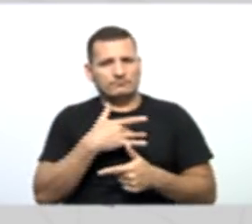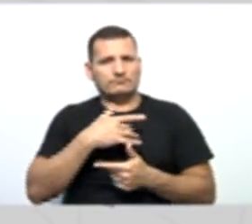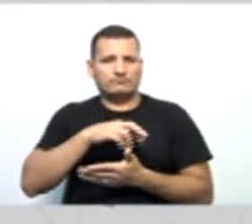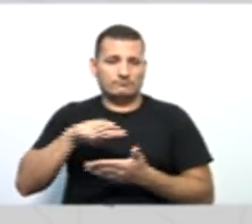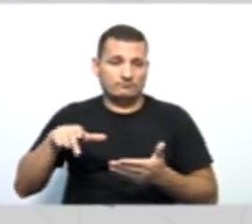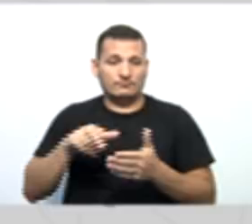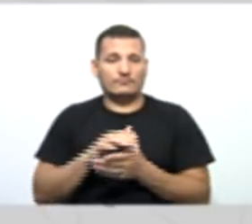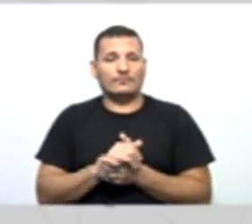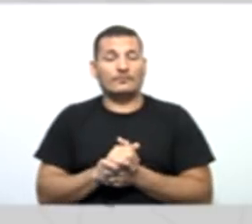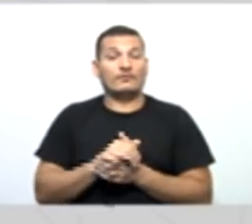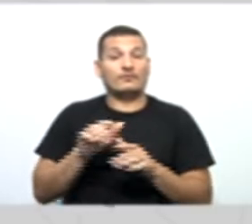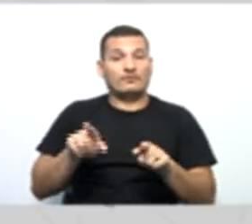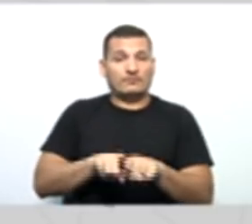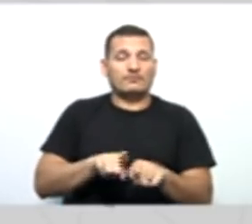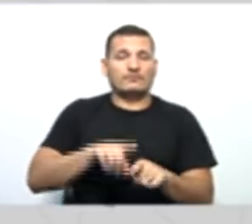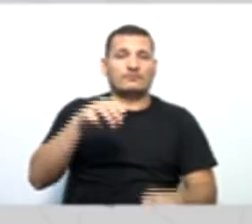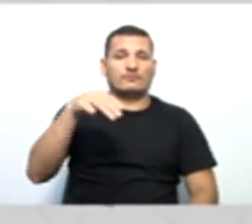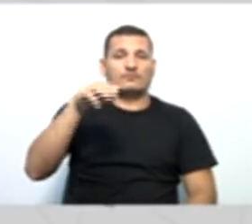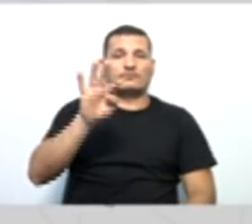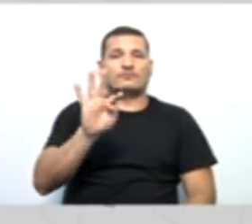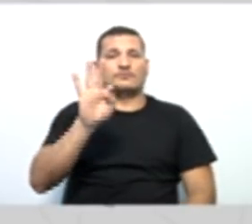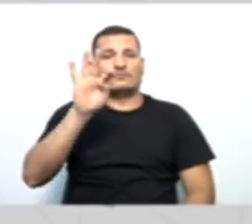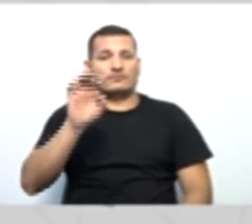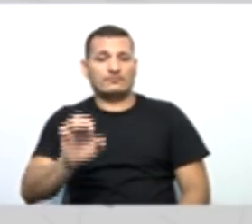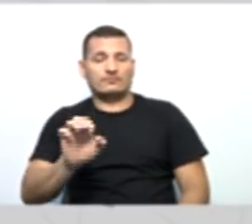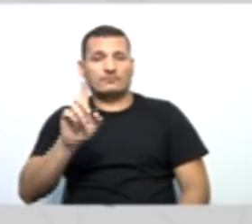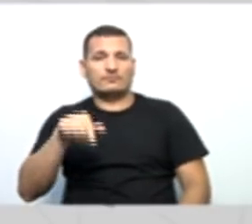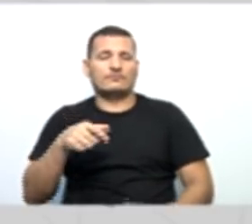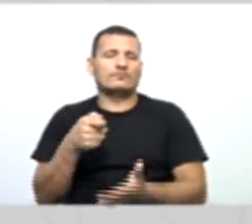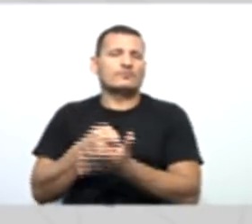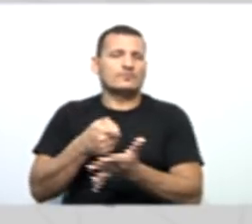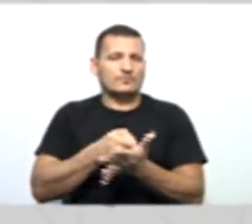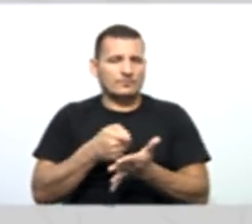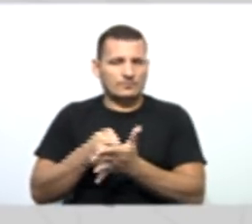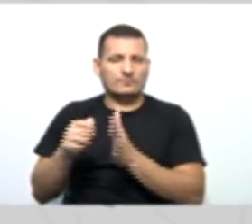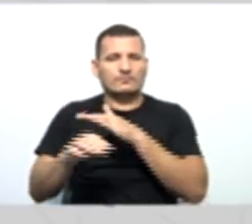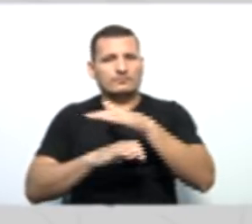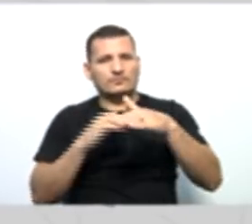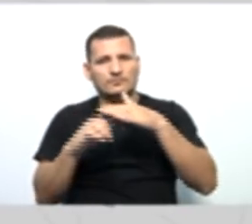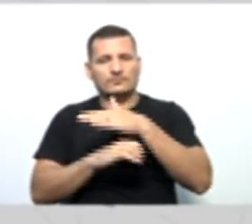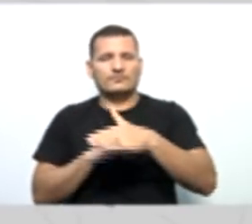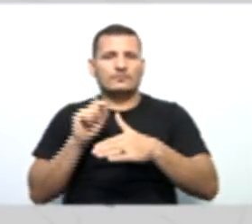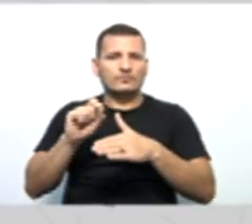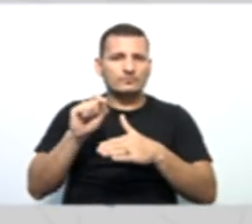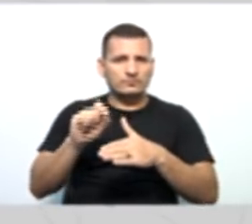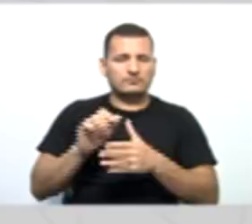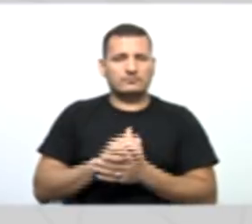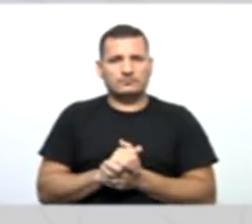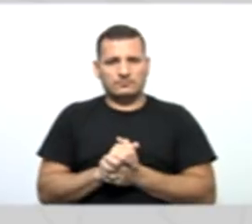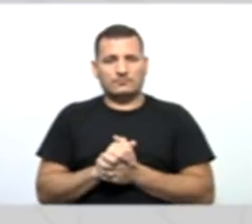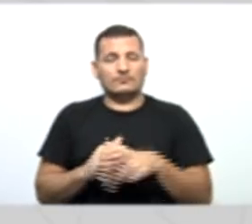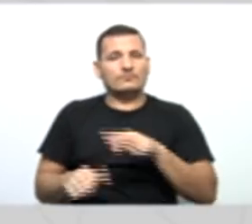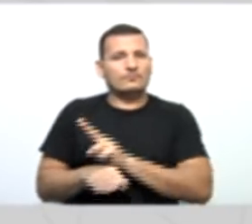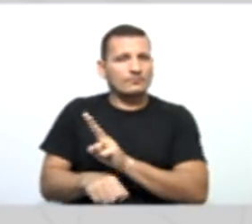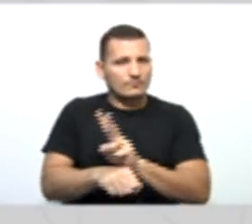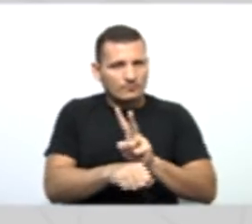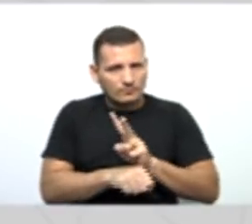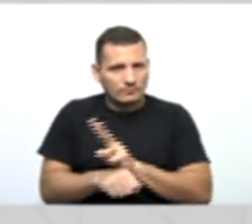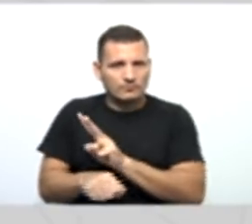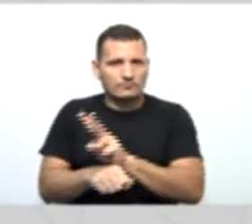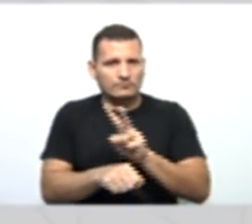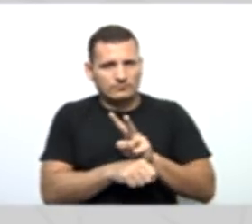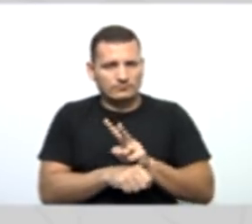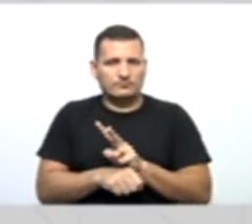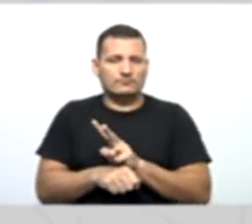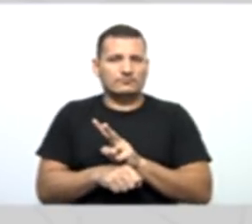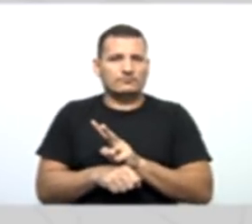MTE. De acordo com a legislação brasileira, é obrigação das empresas adotar medidas de prevenção. O que é